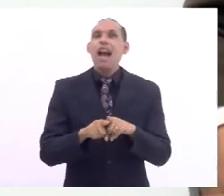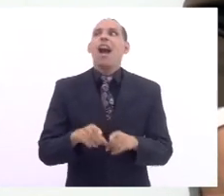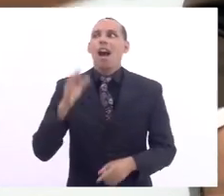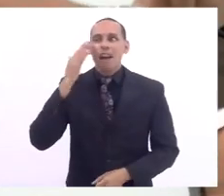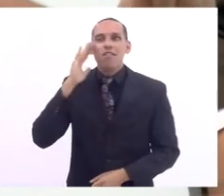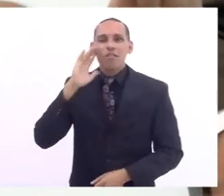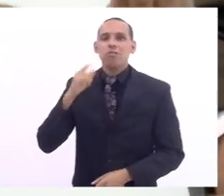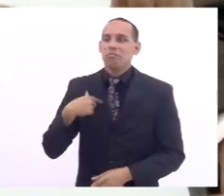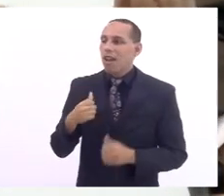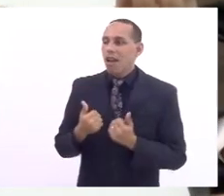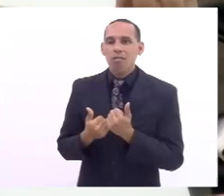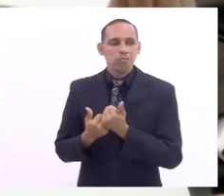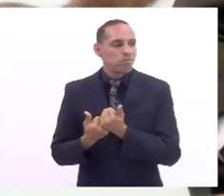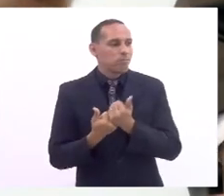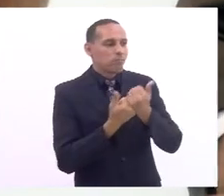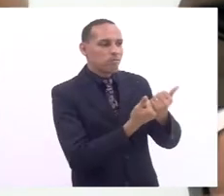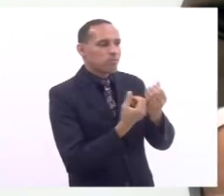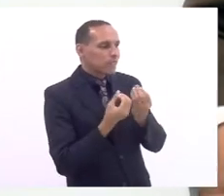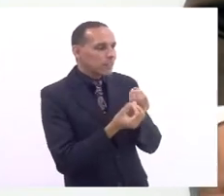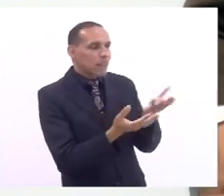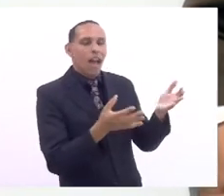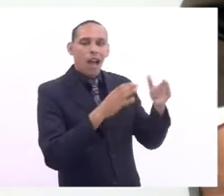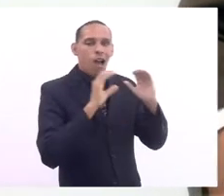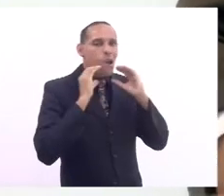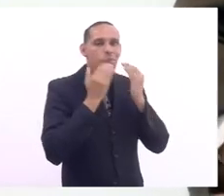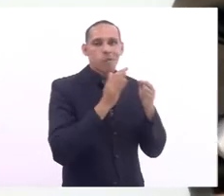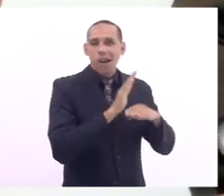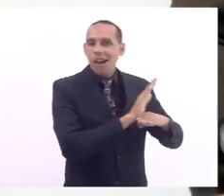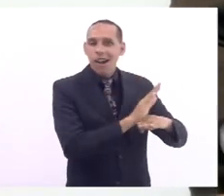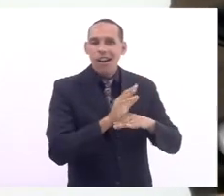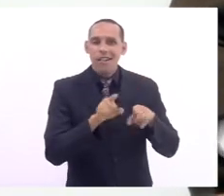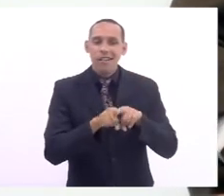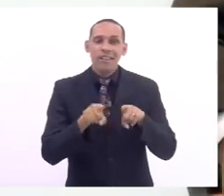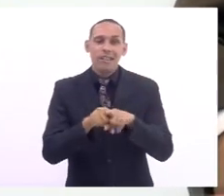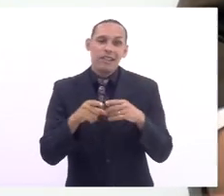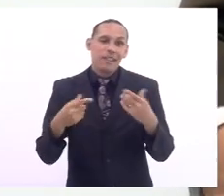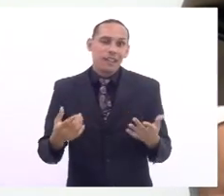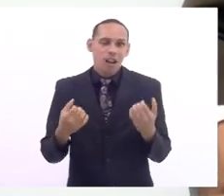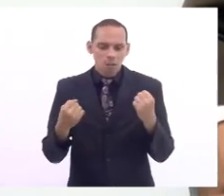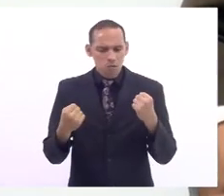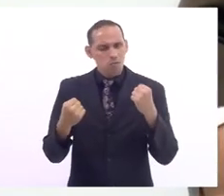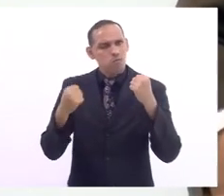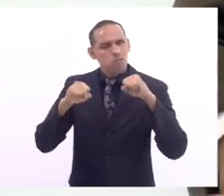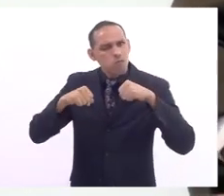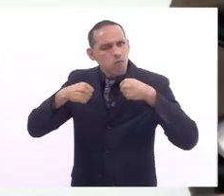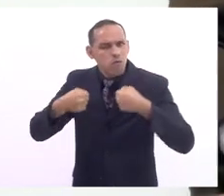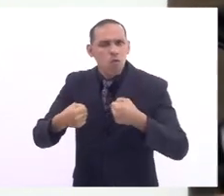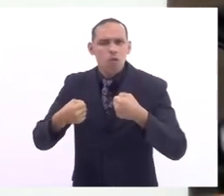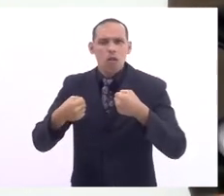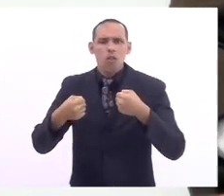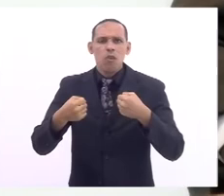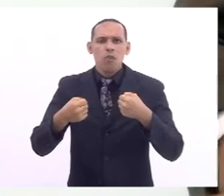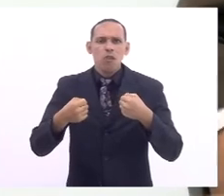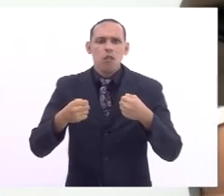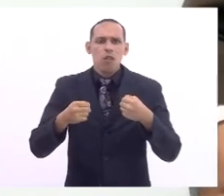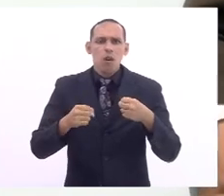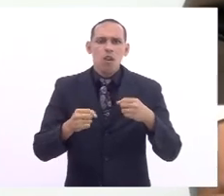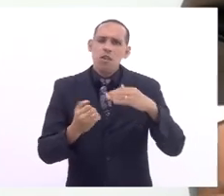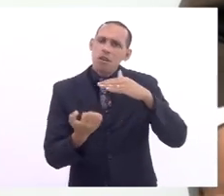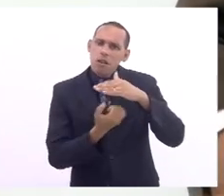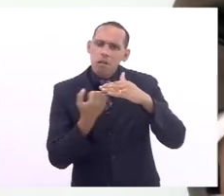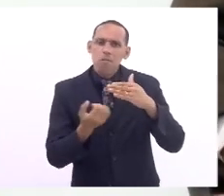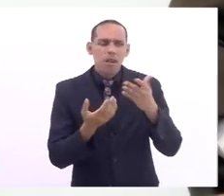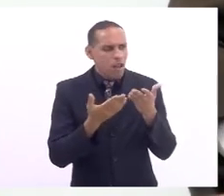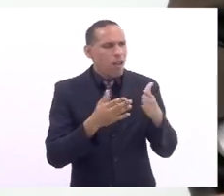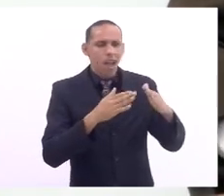legal entendi vou levar para minha comunidade Então esse esforço esse organização de estudo de monitoramento né produziu essa